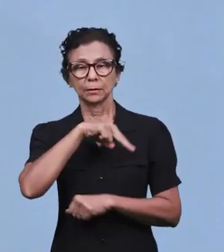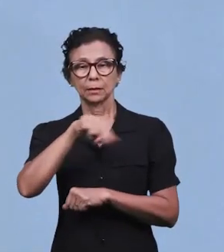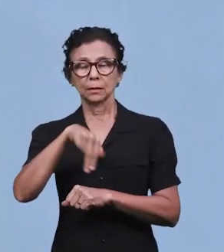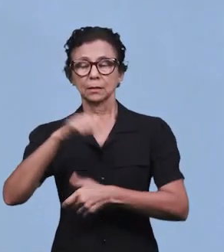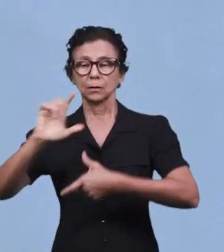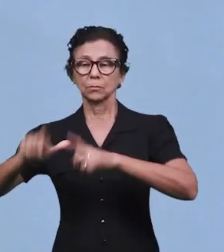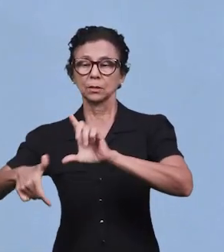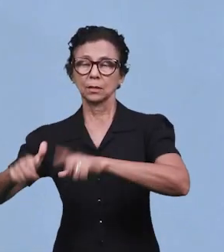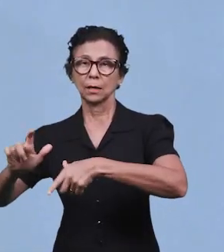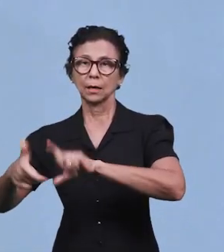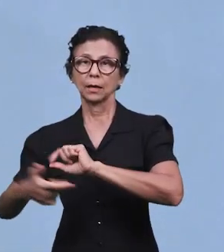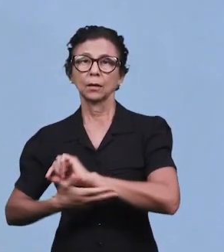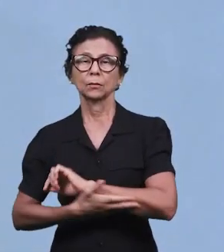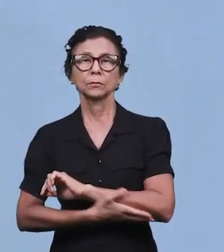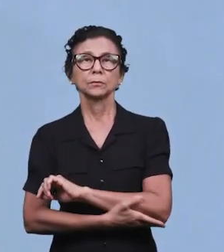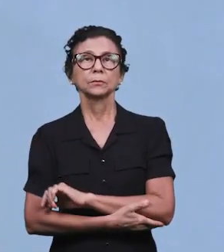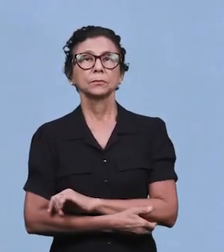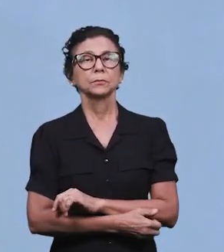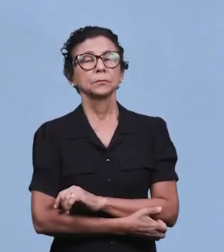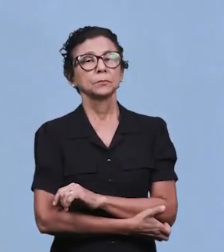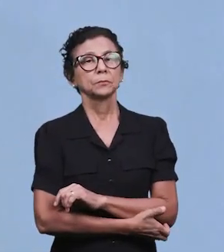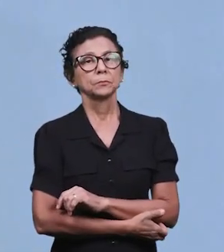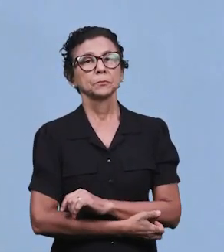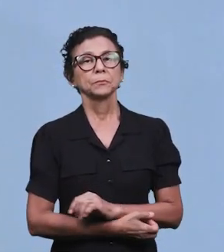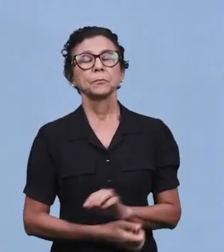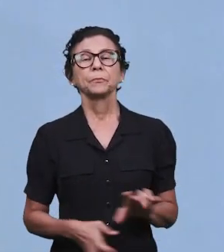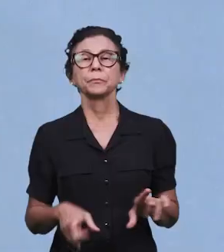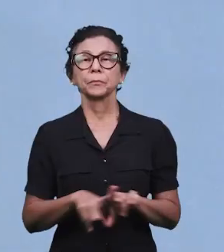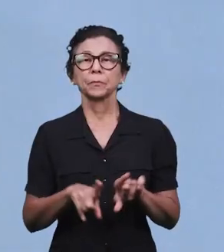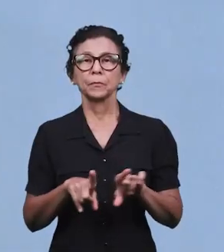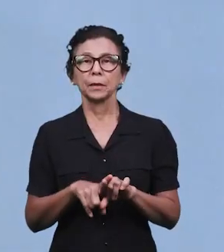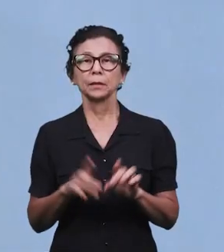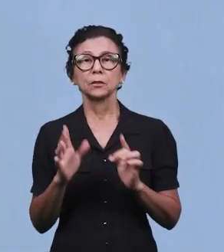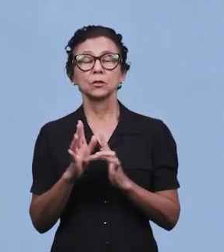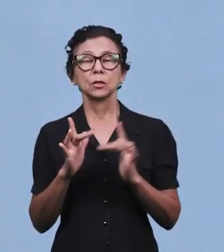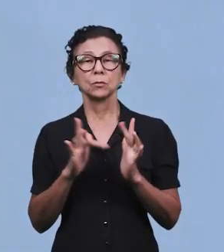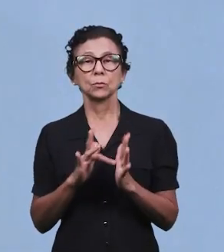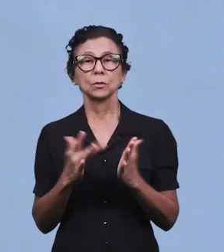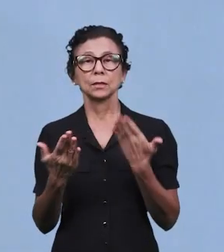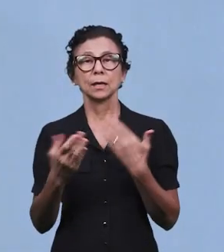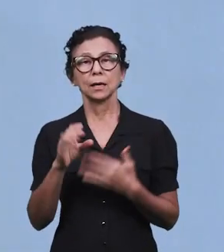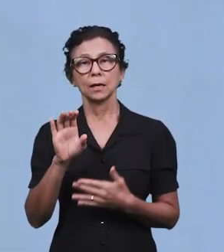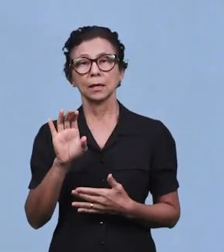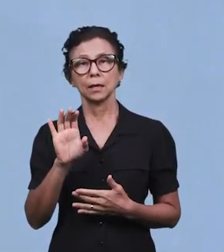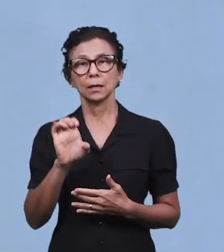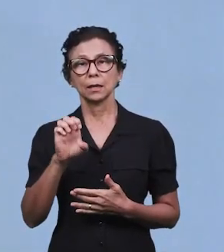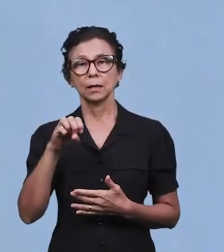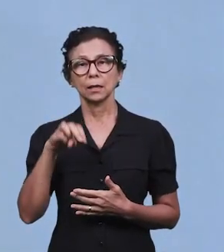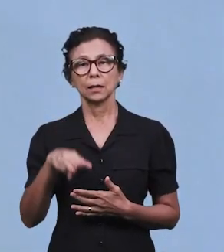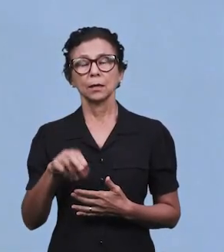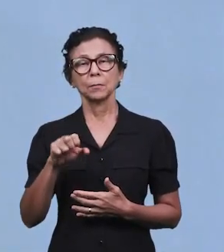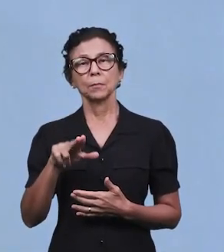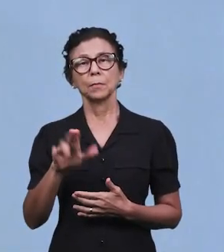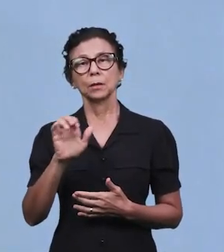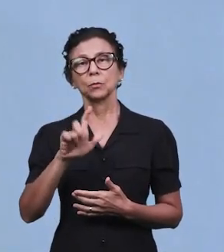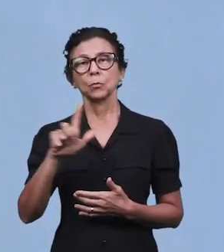reservado. Jesus, portanto, ele é Emanuel, ou seja, Deus conosco, o Salvador, o Cordeiro de